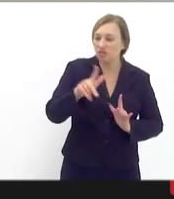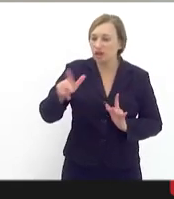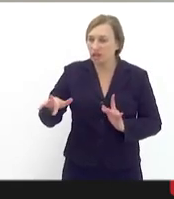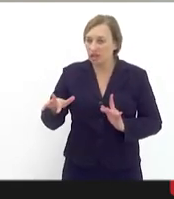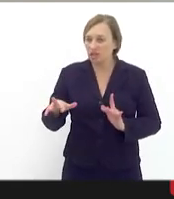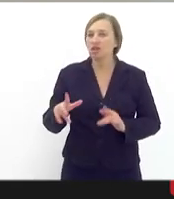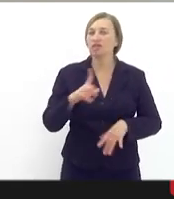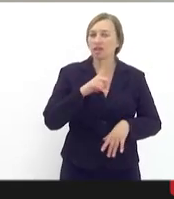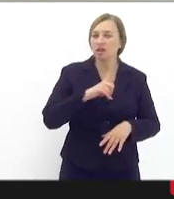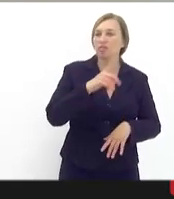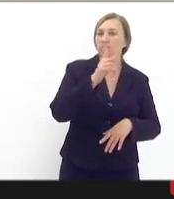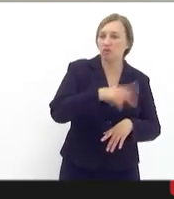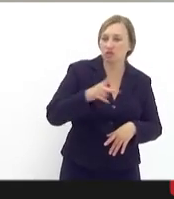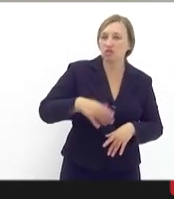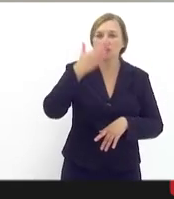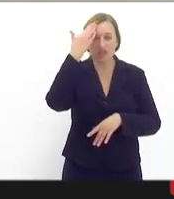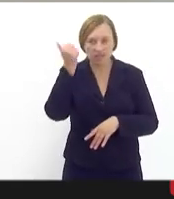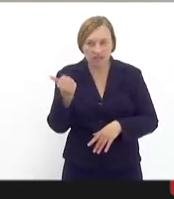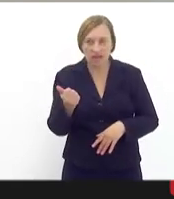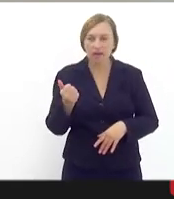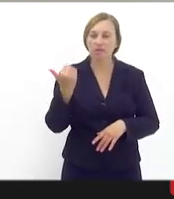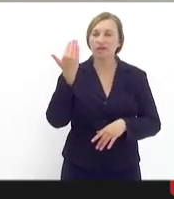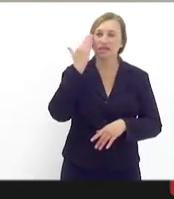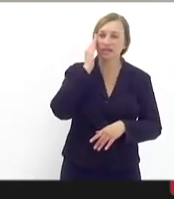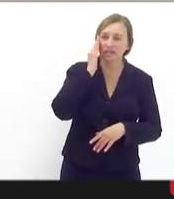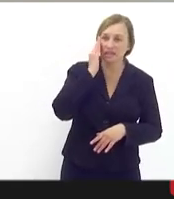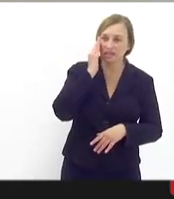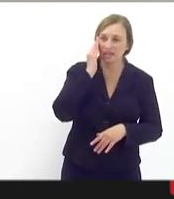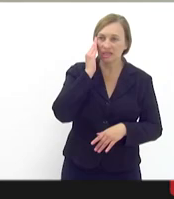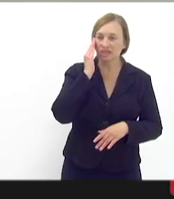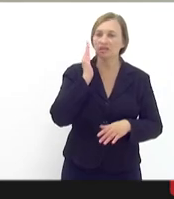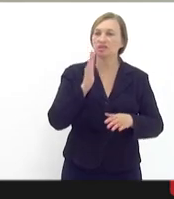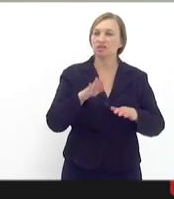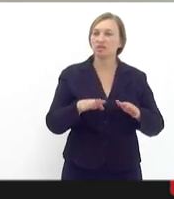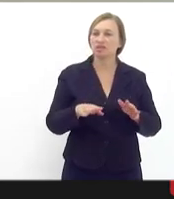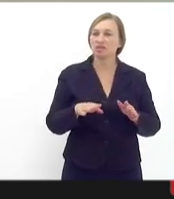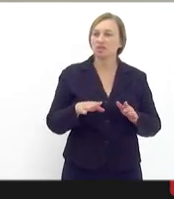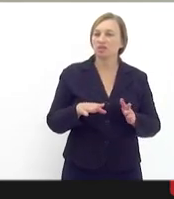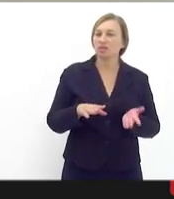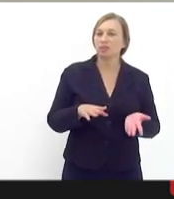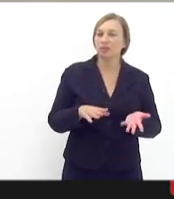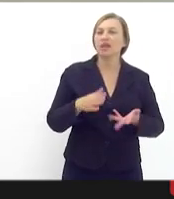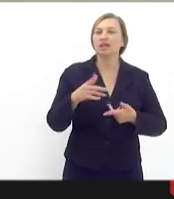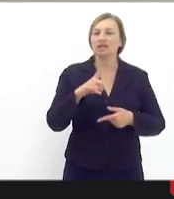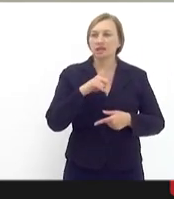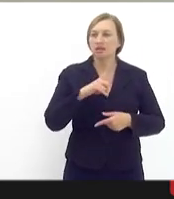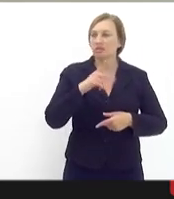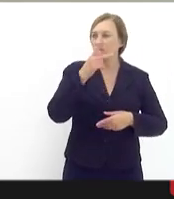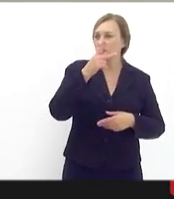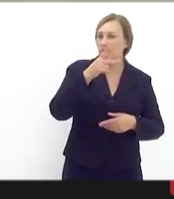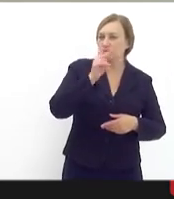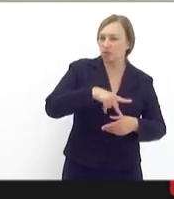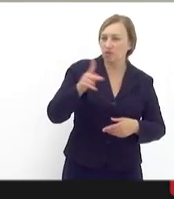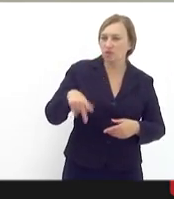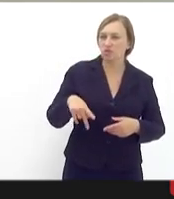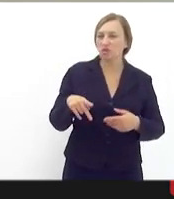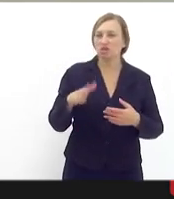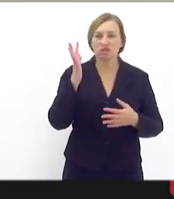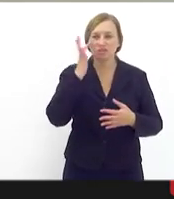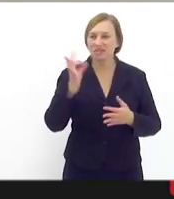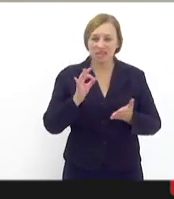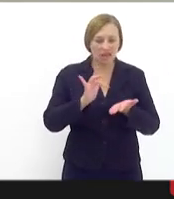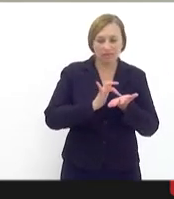aquele professor que sabe, que entende o universo informacional atual, o universo digital, e a gente tem aquele professor que ainda carece, né,